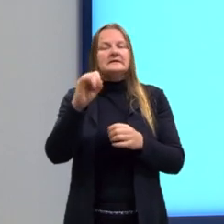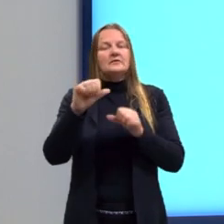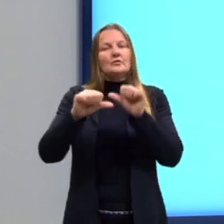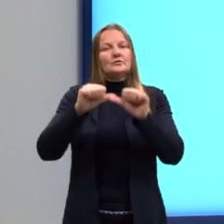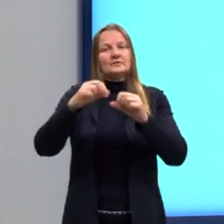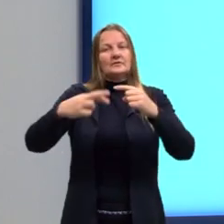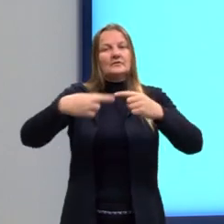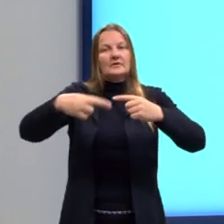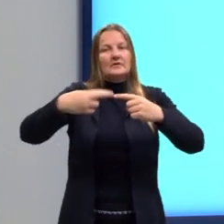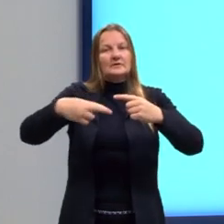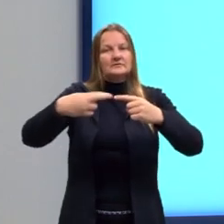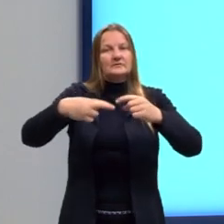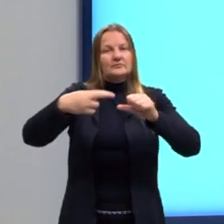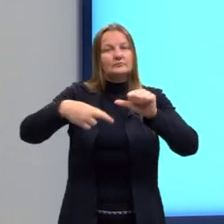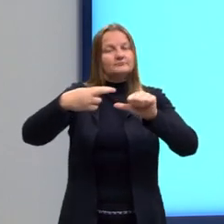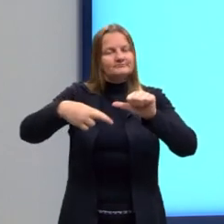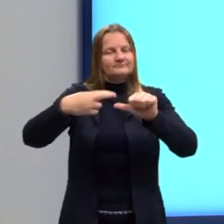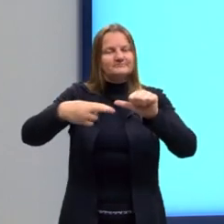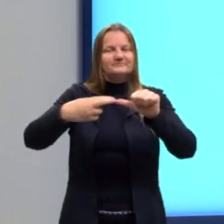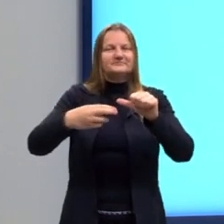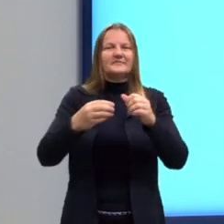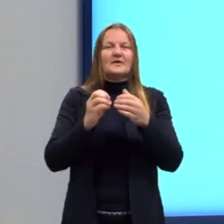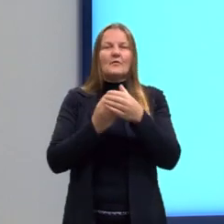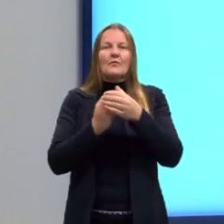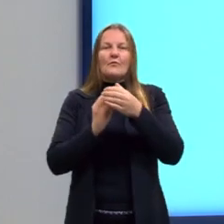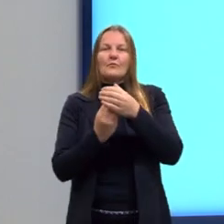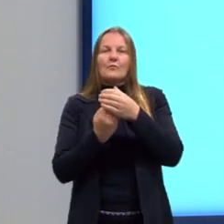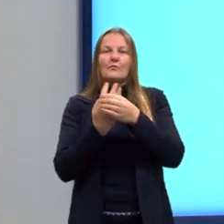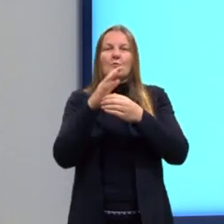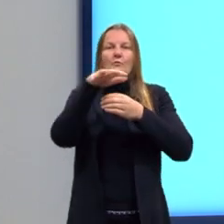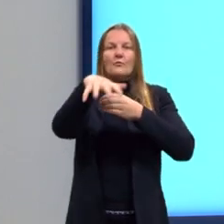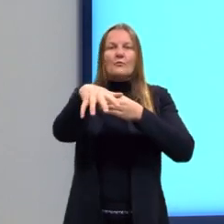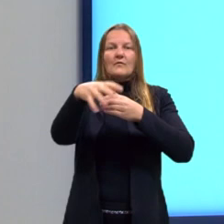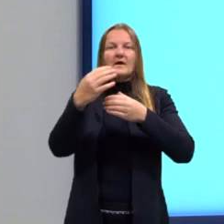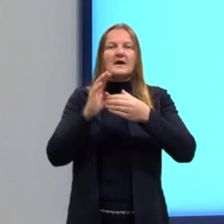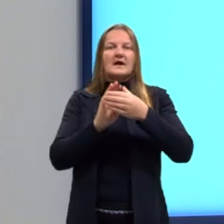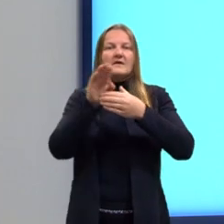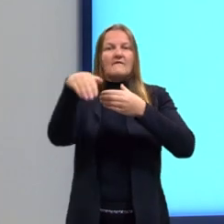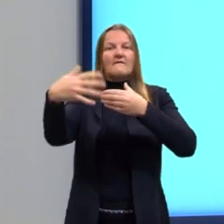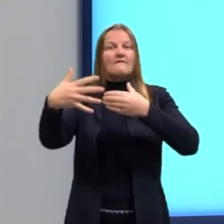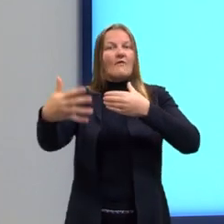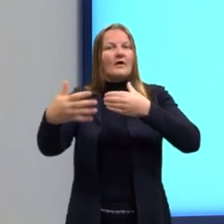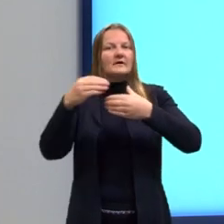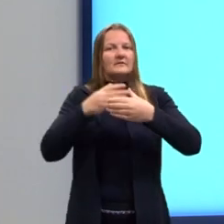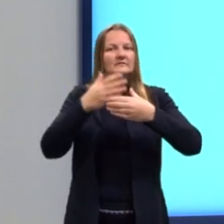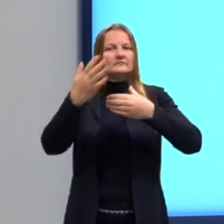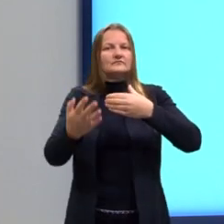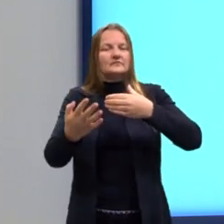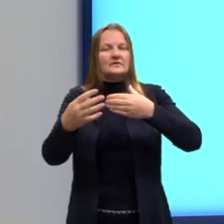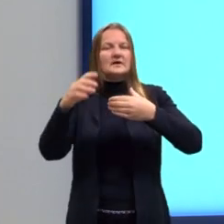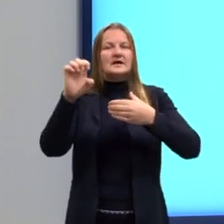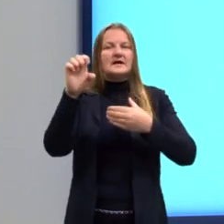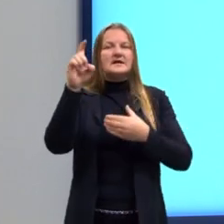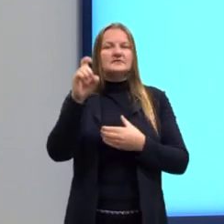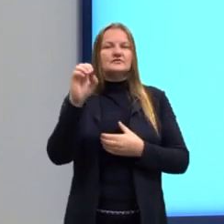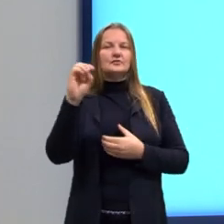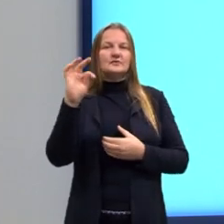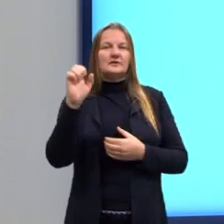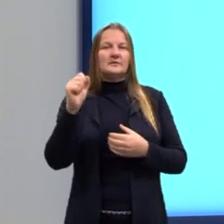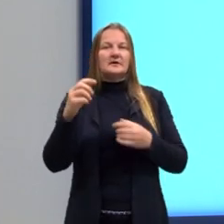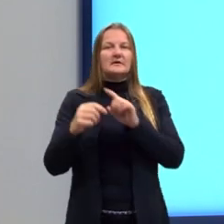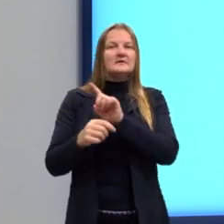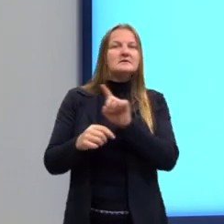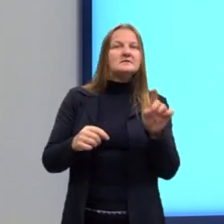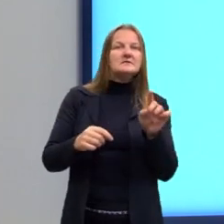aquela que nos aquece né que libera calor então se eu aumentar a temperatura eu desloco para a esquerda